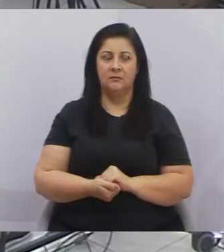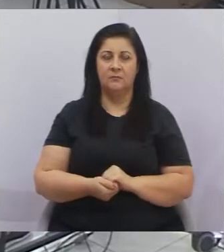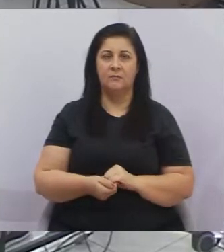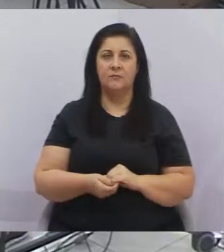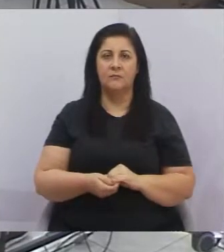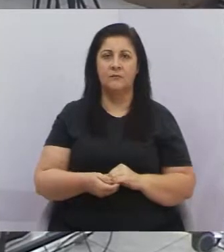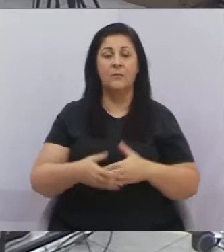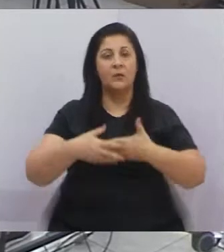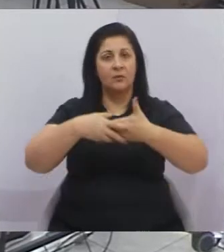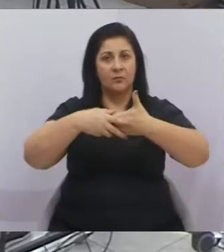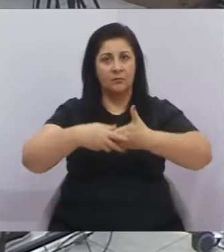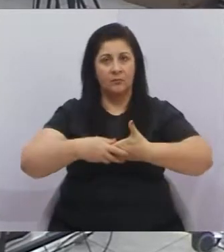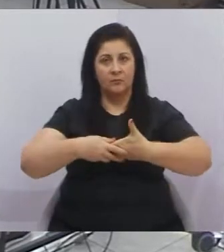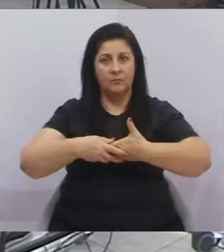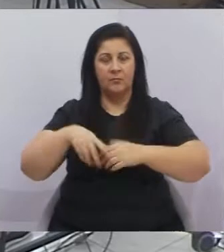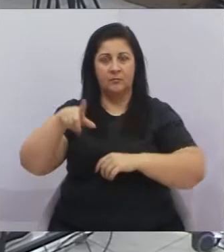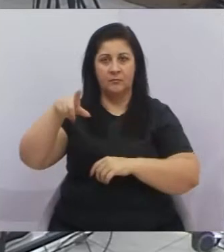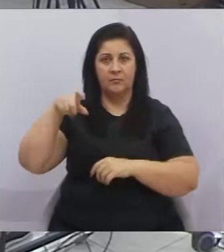Dario.